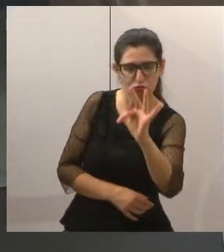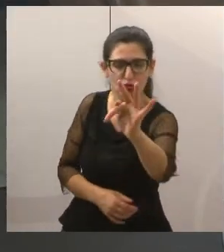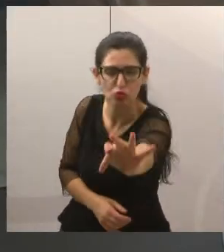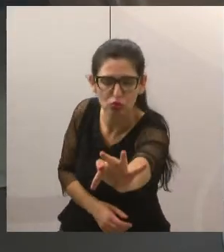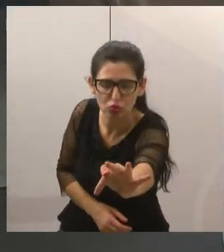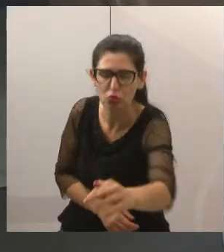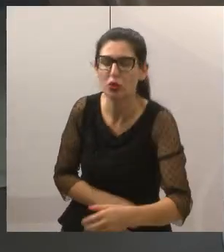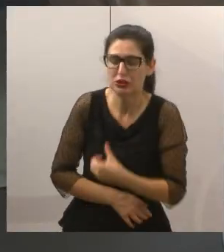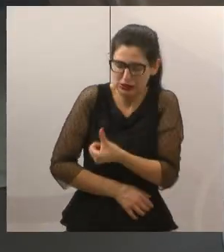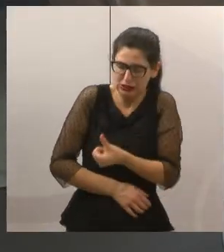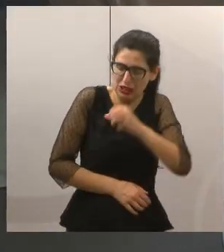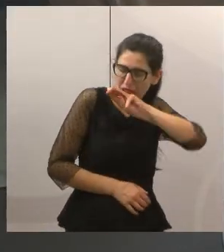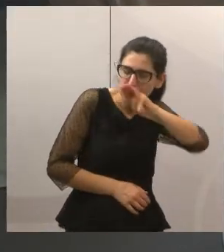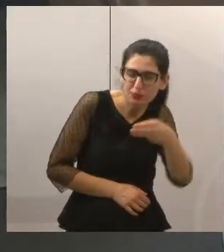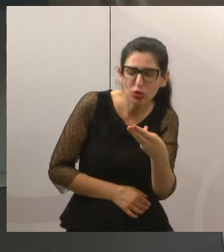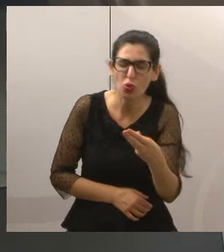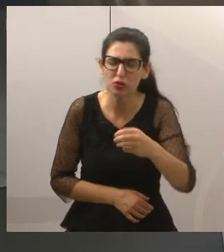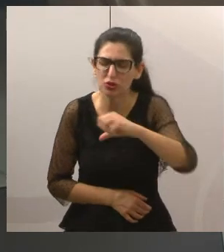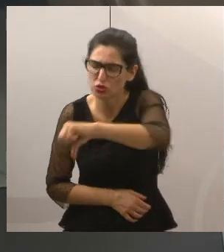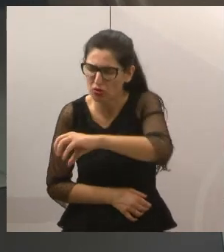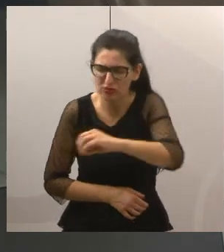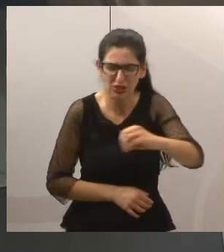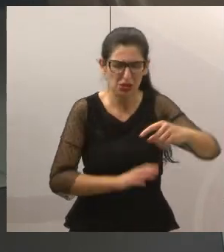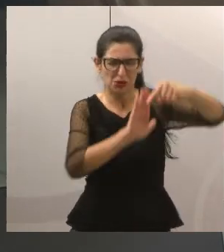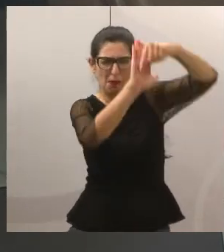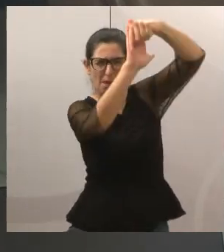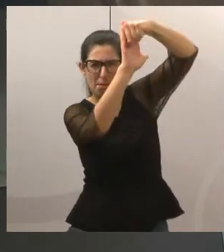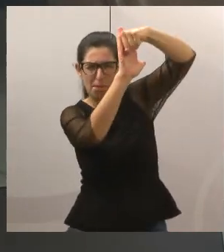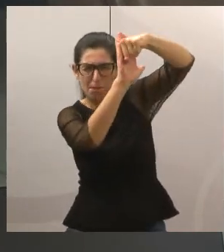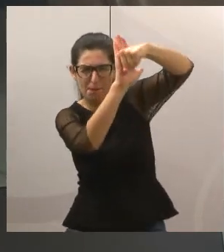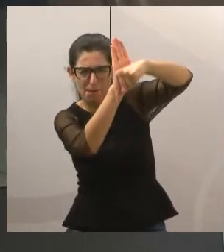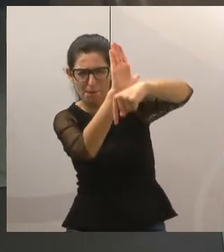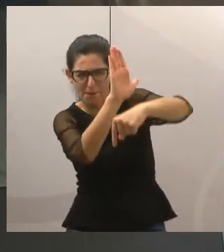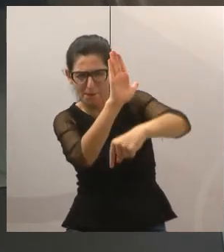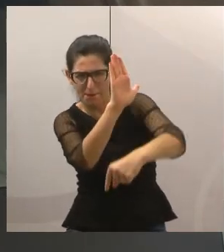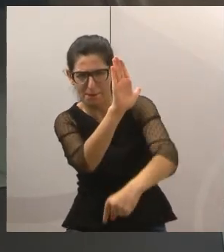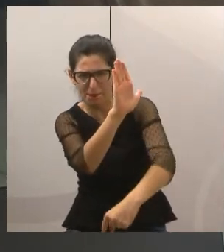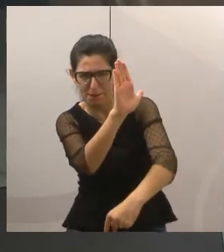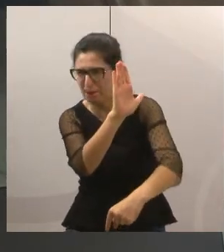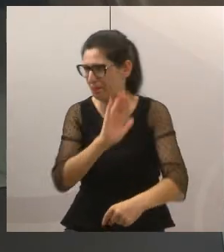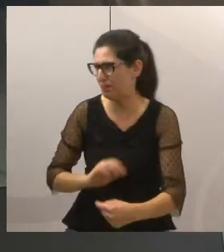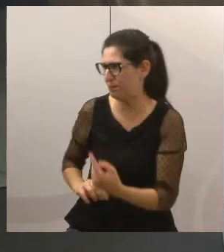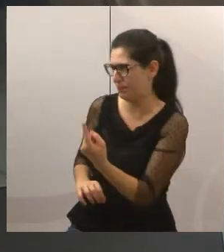para 6 milhões e 900. São 13% a